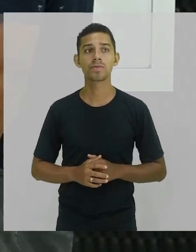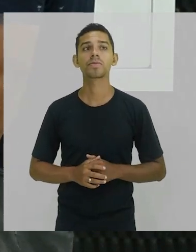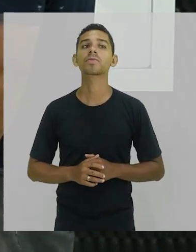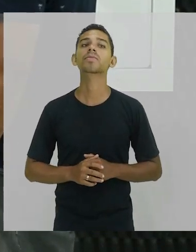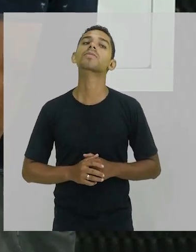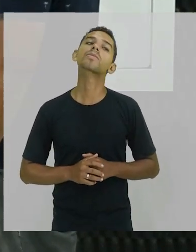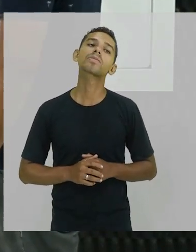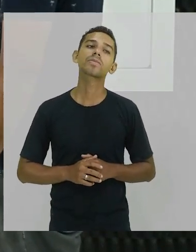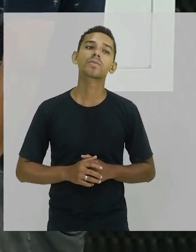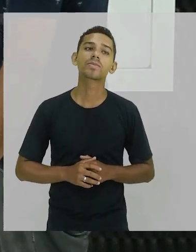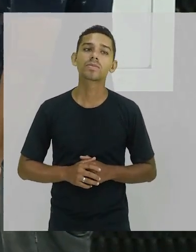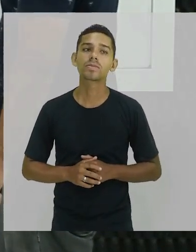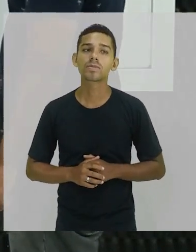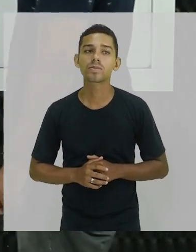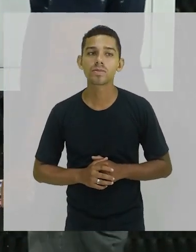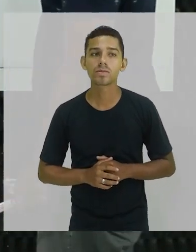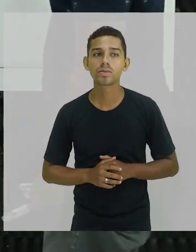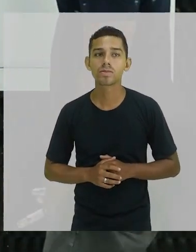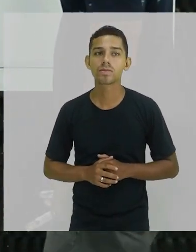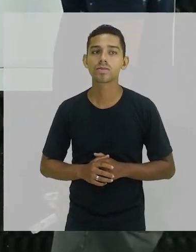vibração e